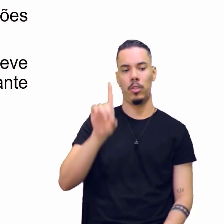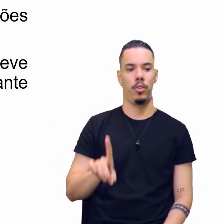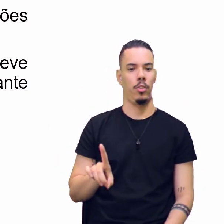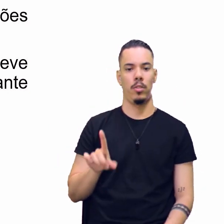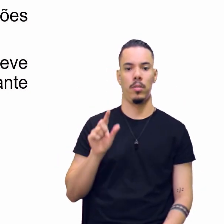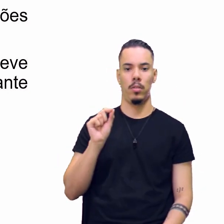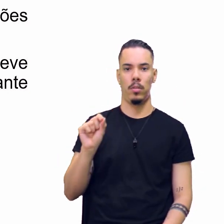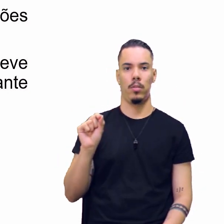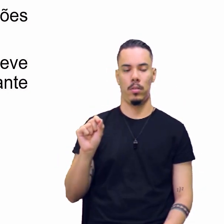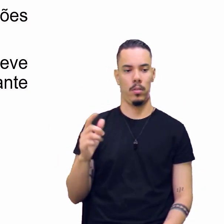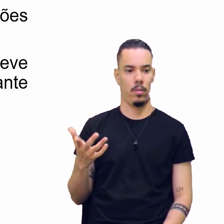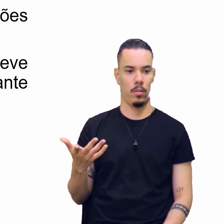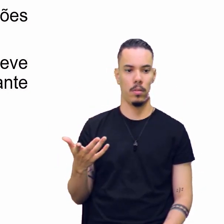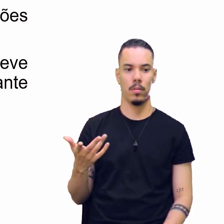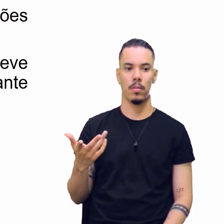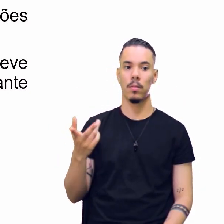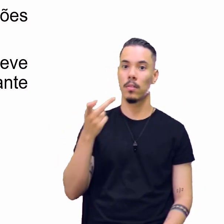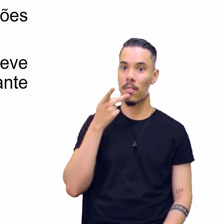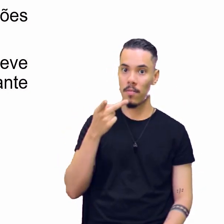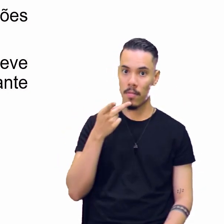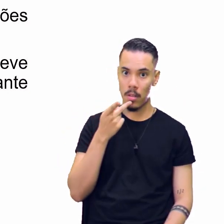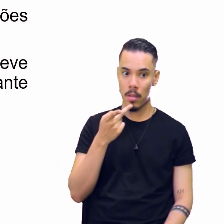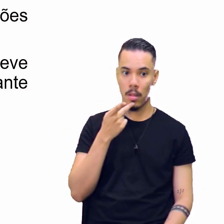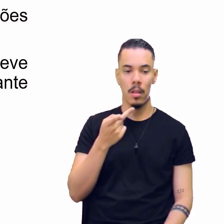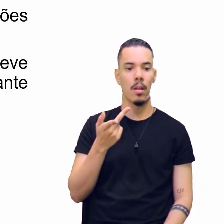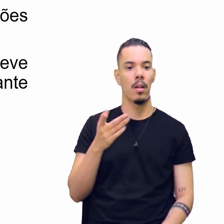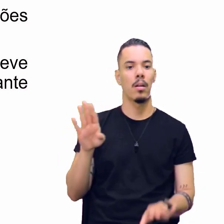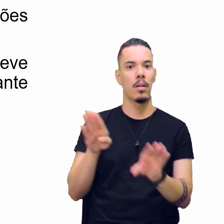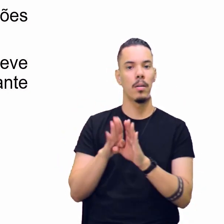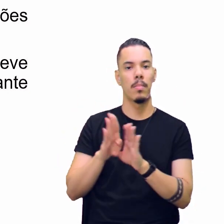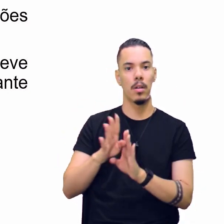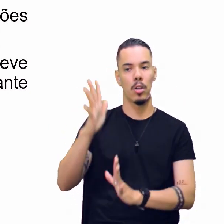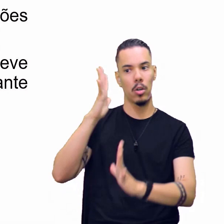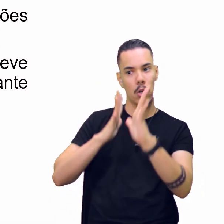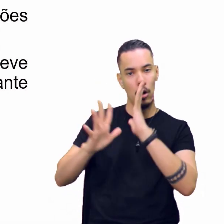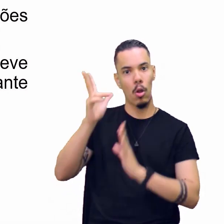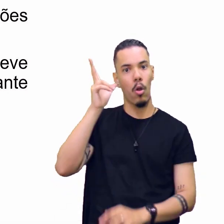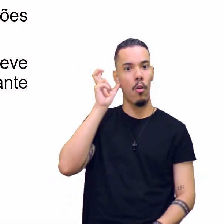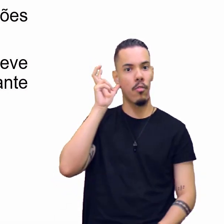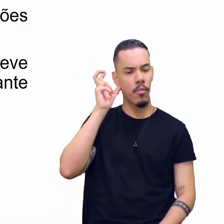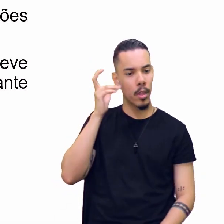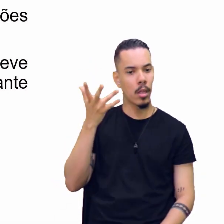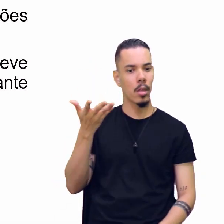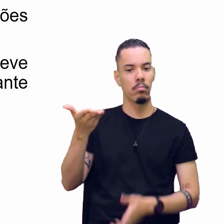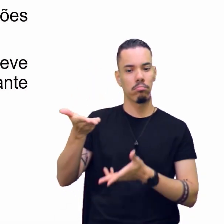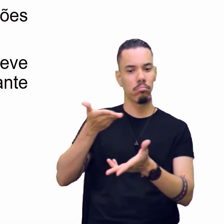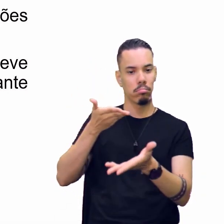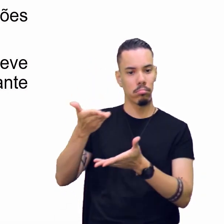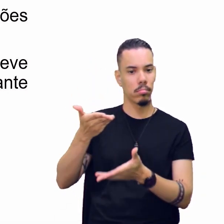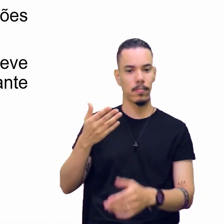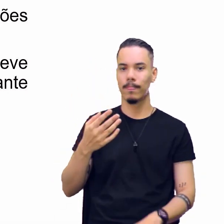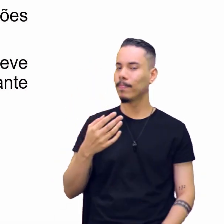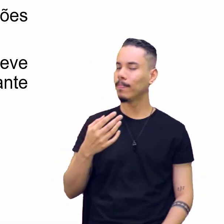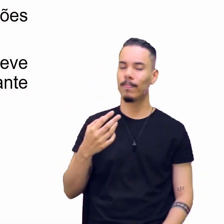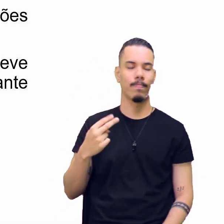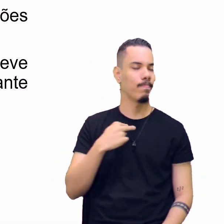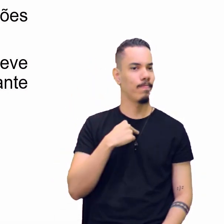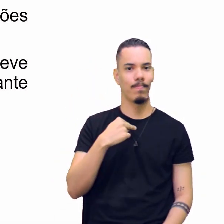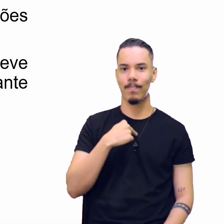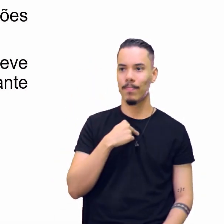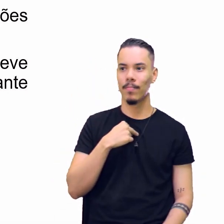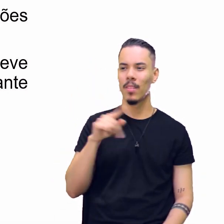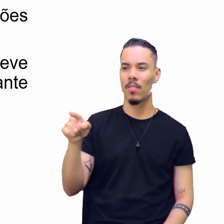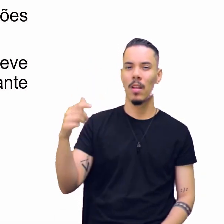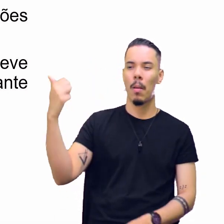de falar e ouvir livremente. Não se deve interromper